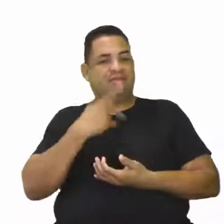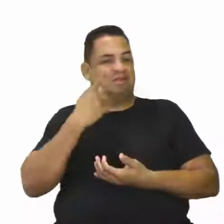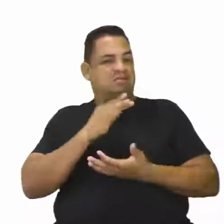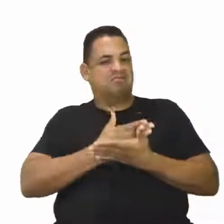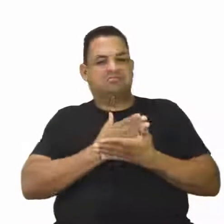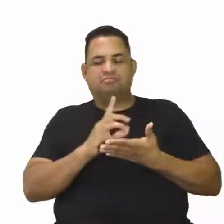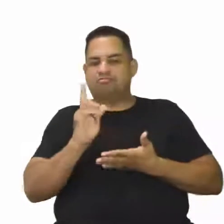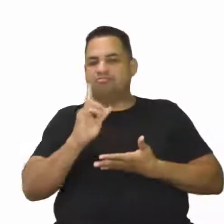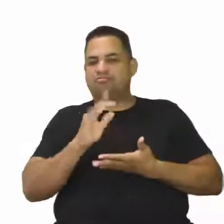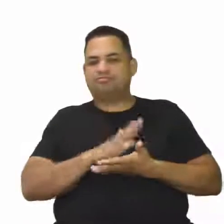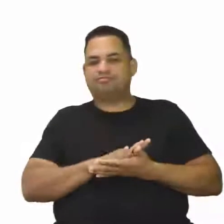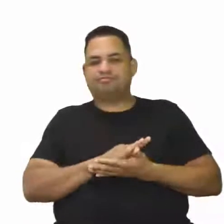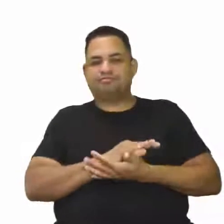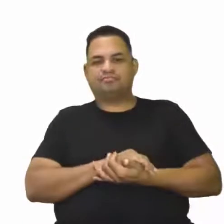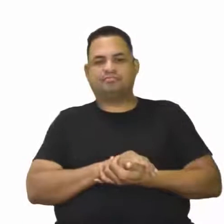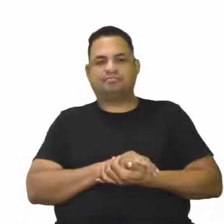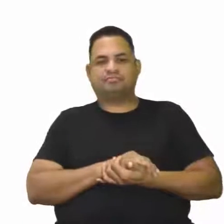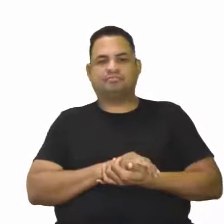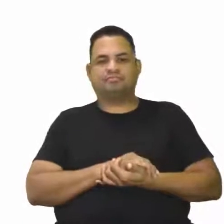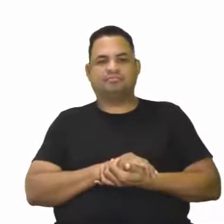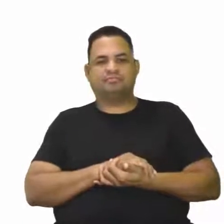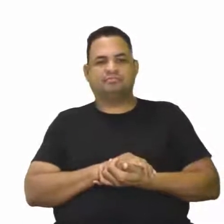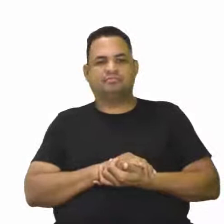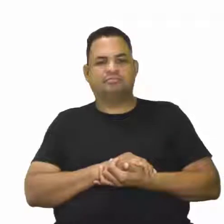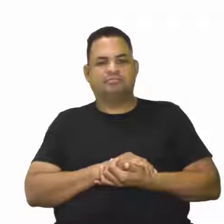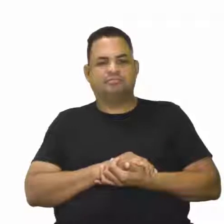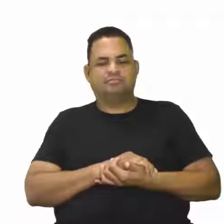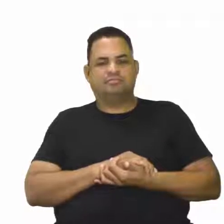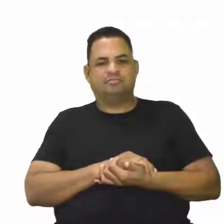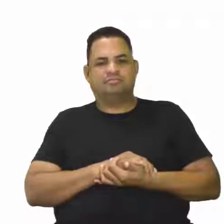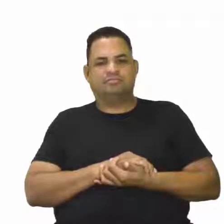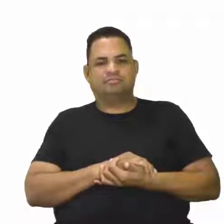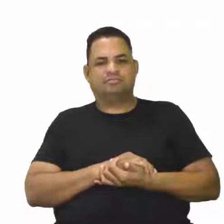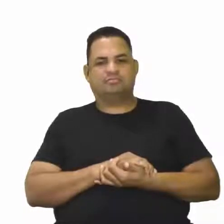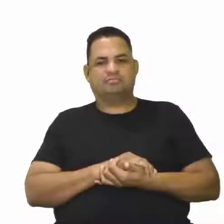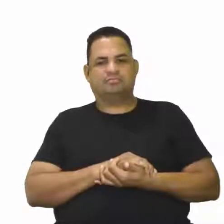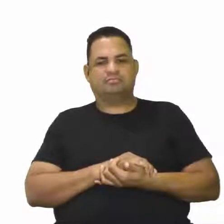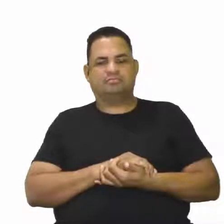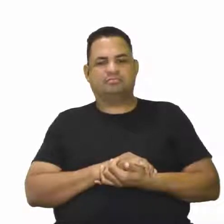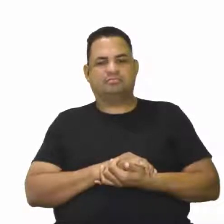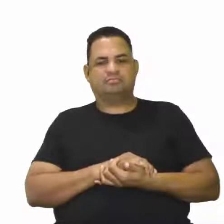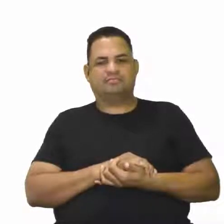aqui. Tenía una reputación muy bien ganada de